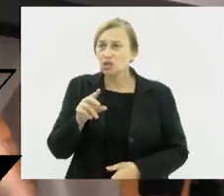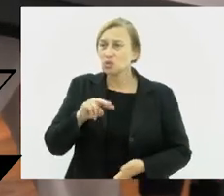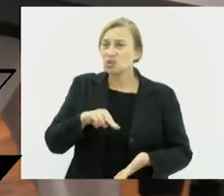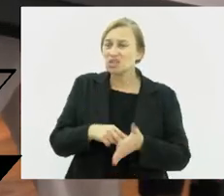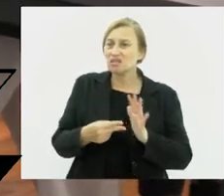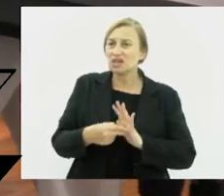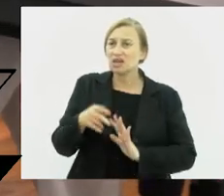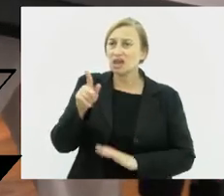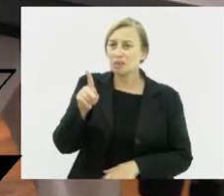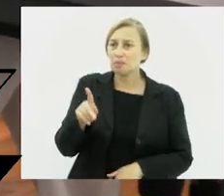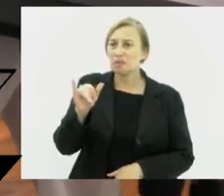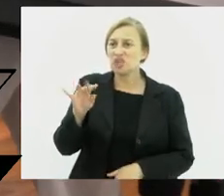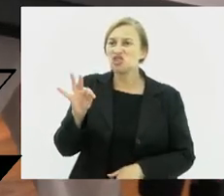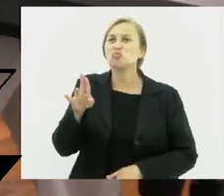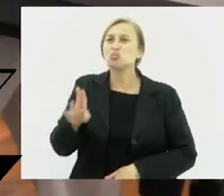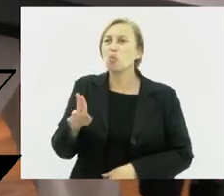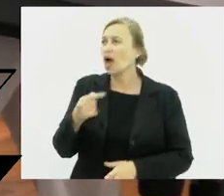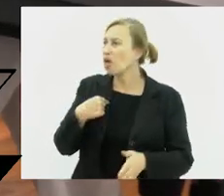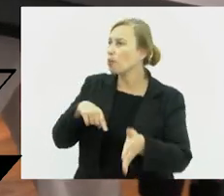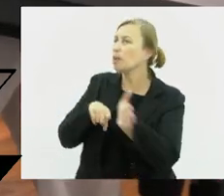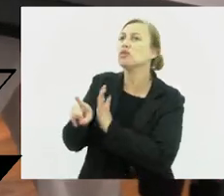para todos, o que é o pitbull?